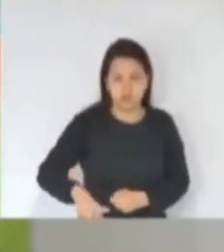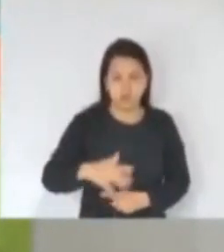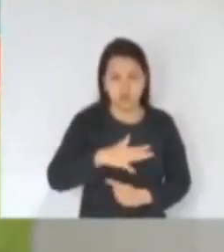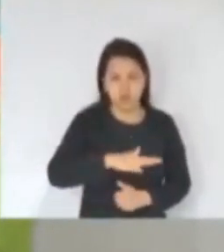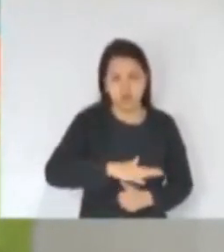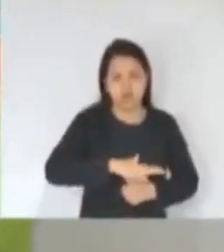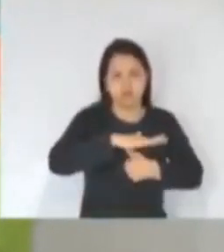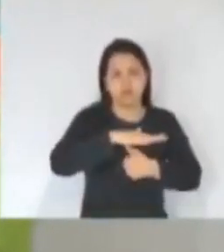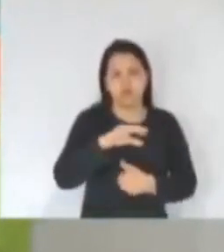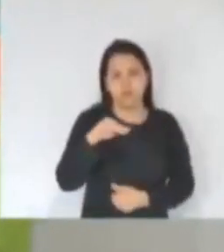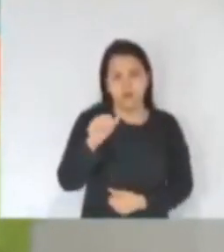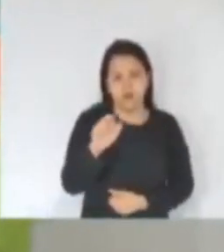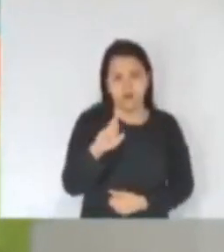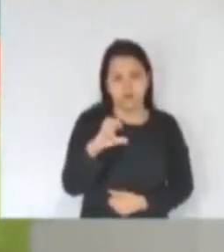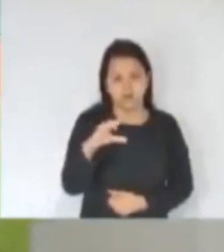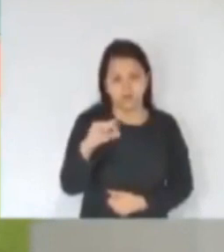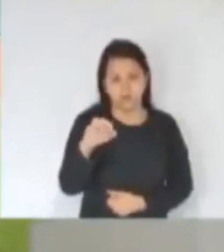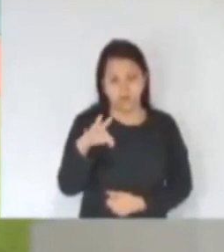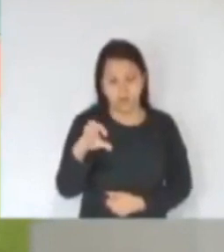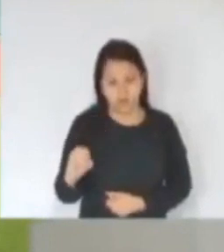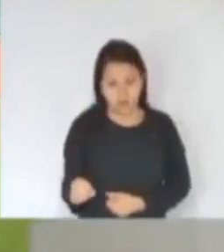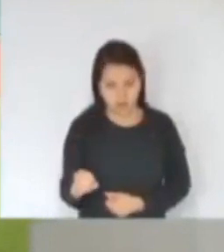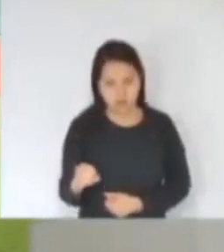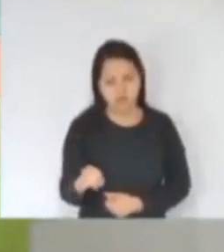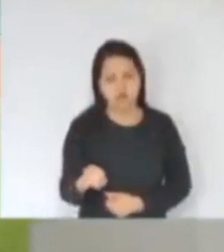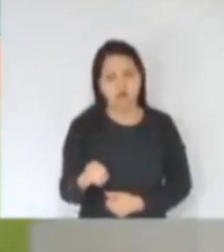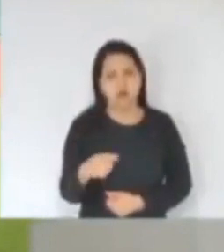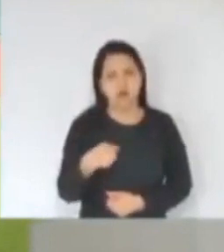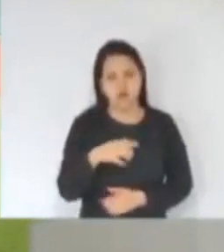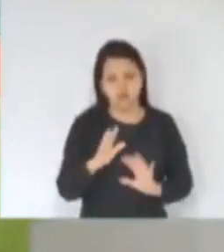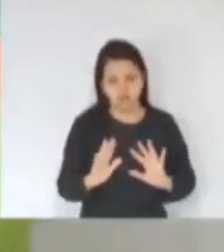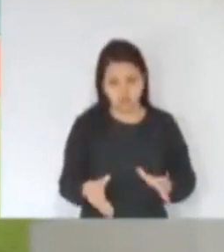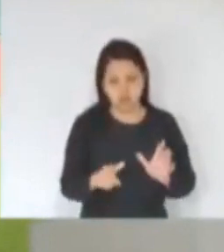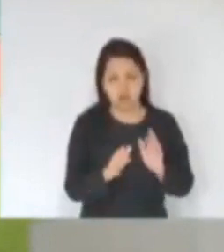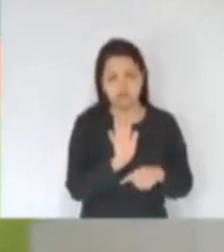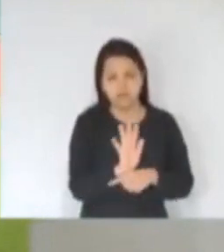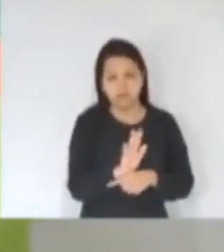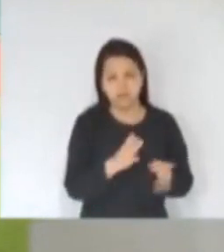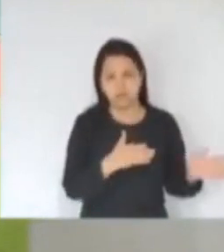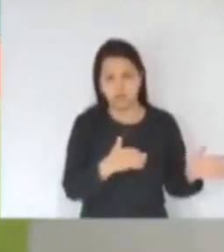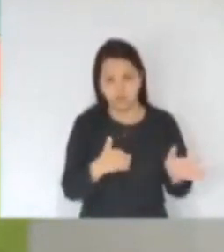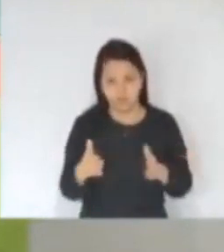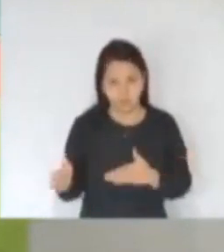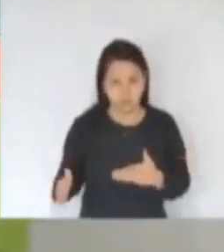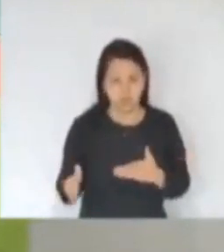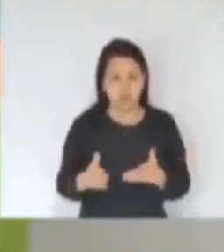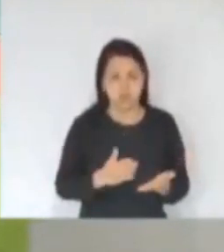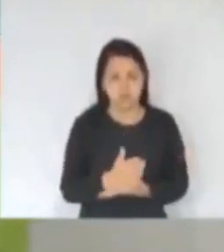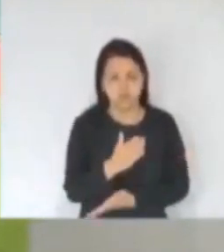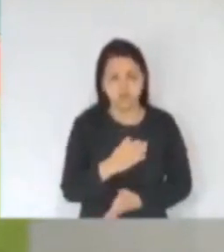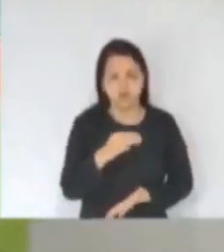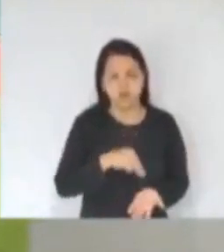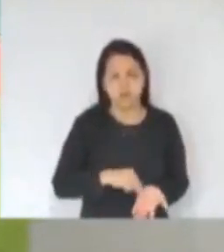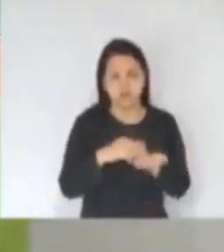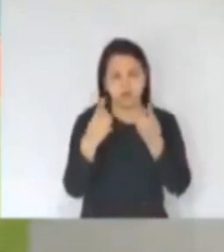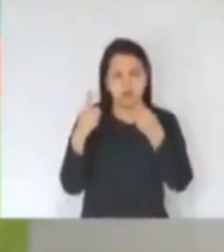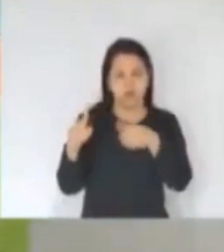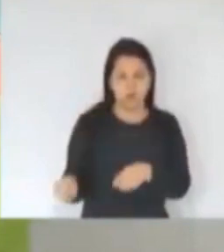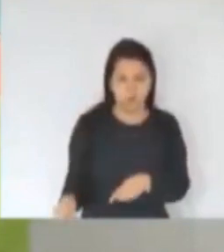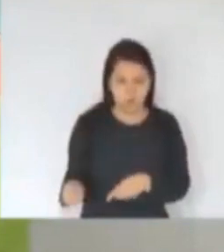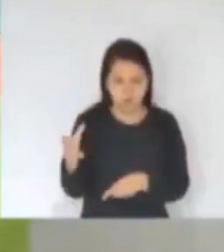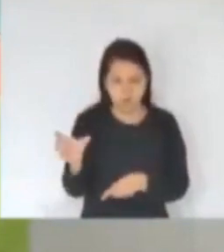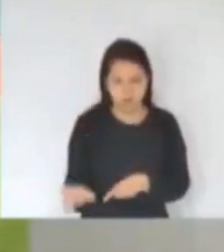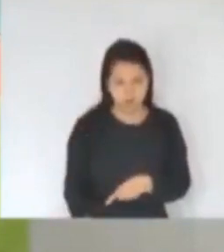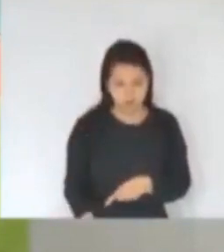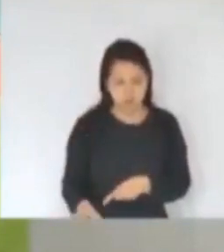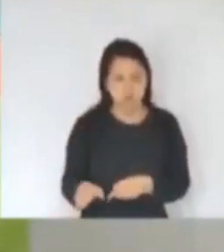do reitor aqui, que foi injustiçado com a aprovação de uma moção contra ele. O processo foi democrático, o presidente Bolsonaro tinha a opção de escolher